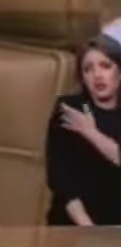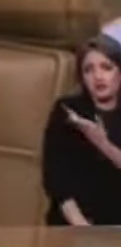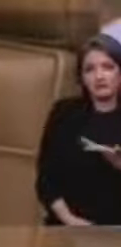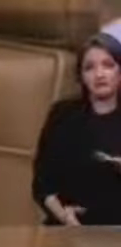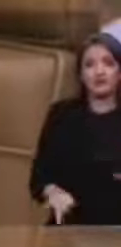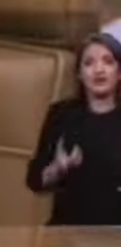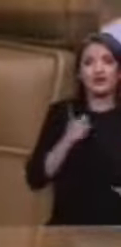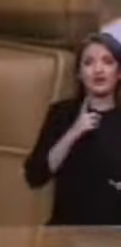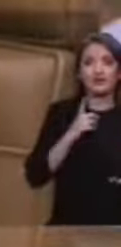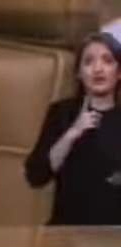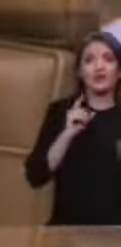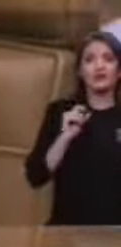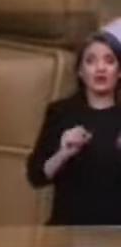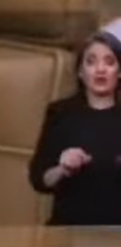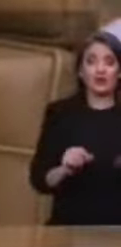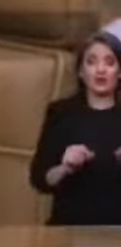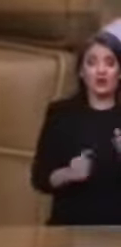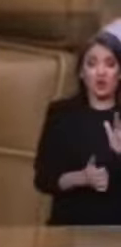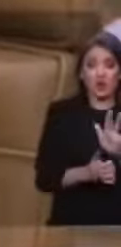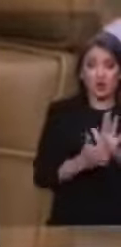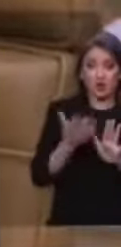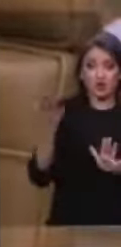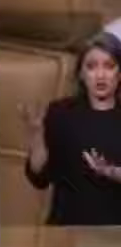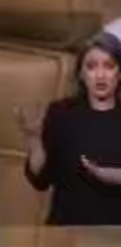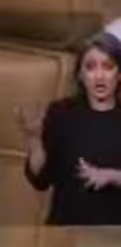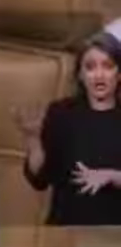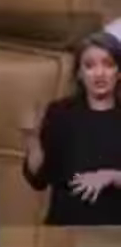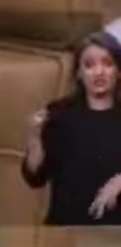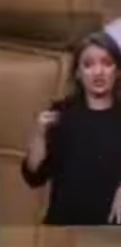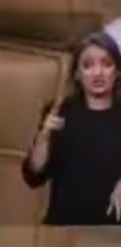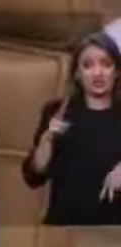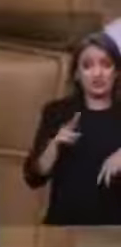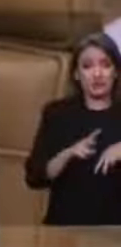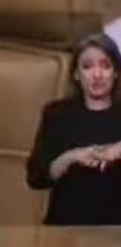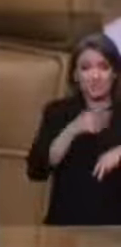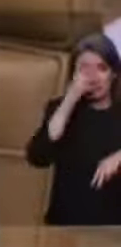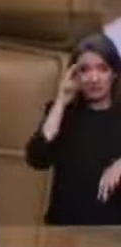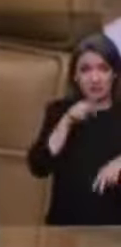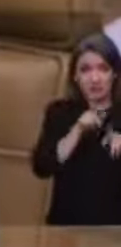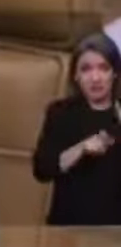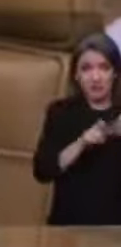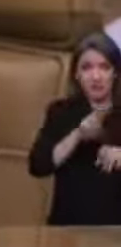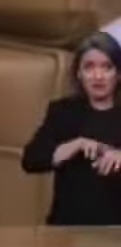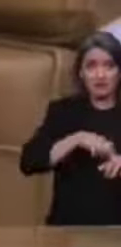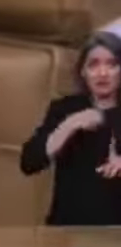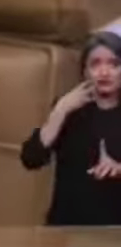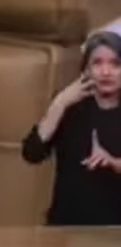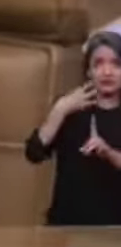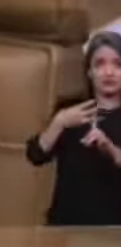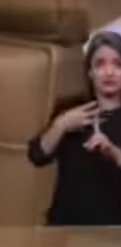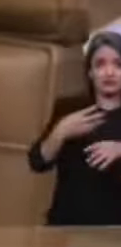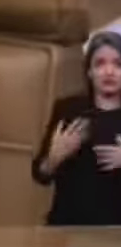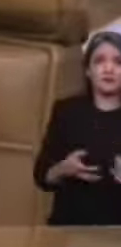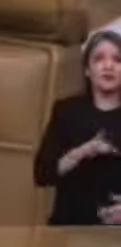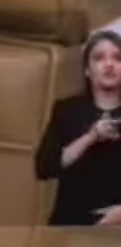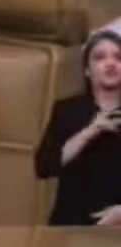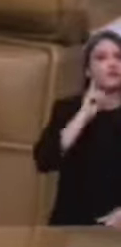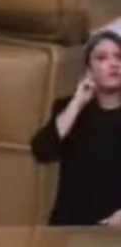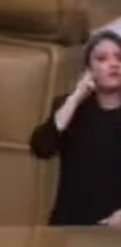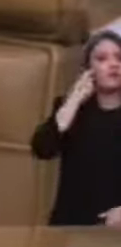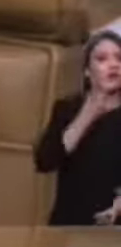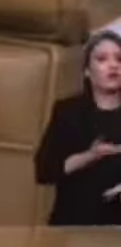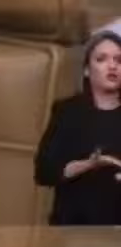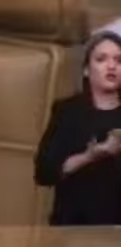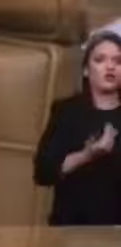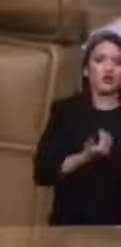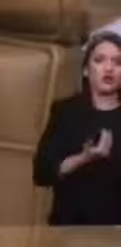o número de presos por tráfico de drogas. Mas não triplicamos o número de presos por tráfico de droga de brancos maiores de